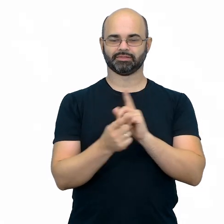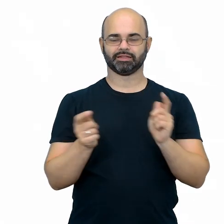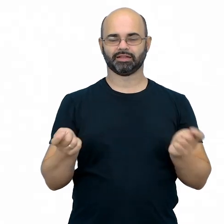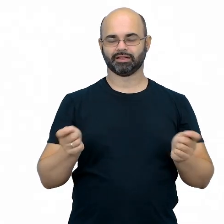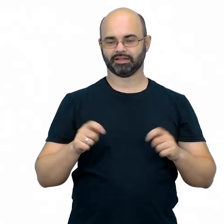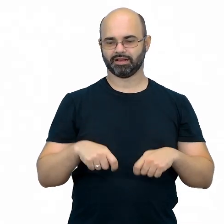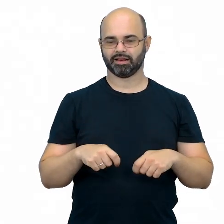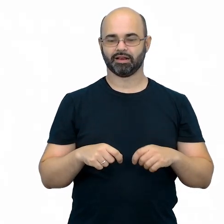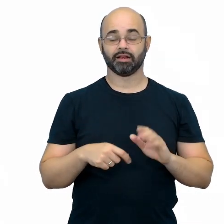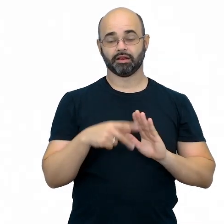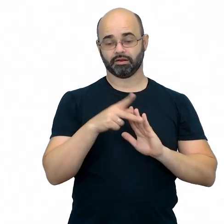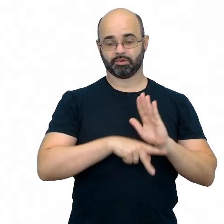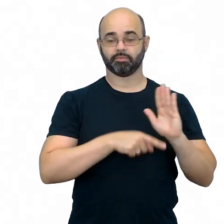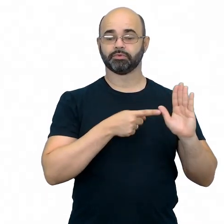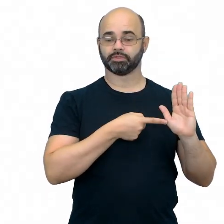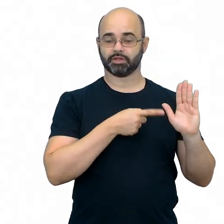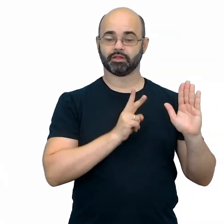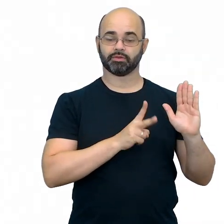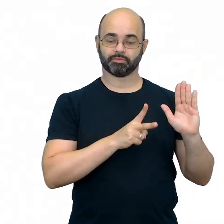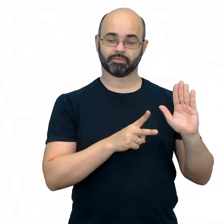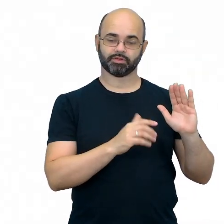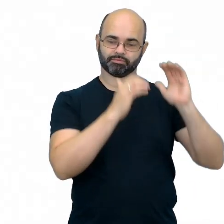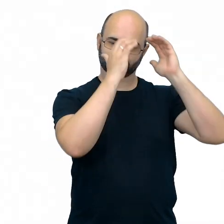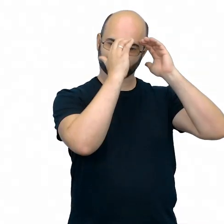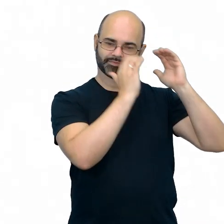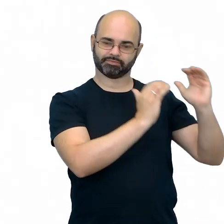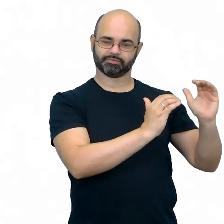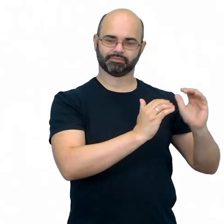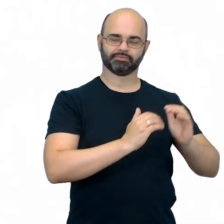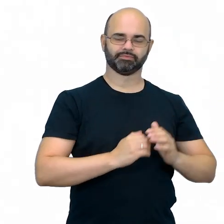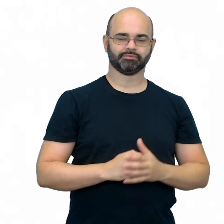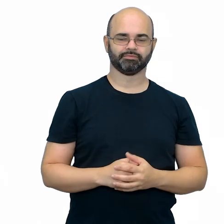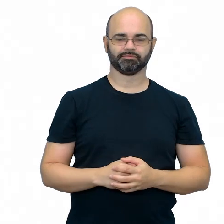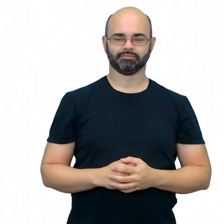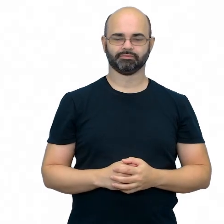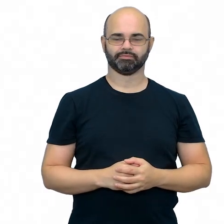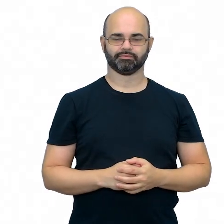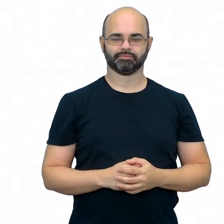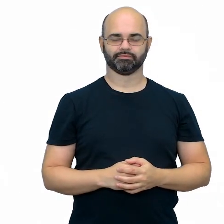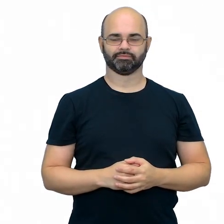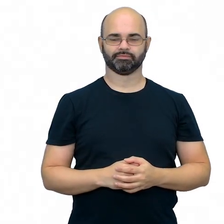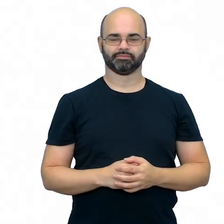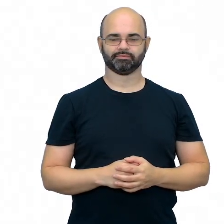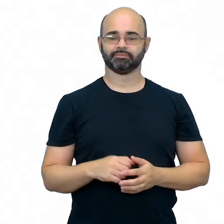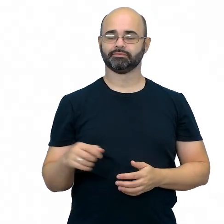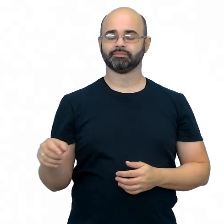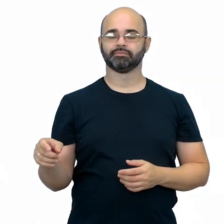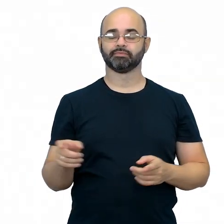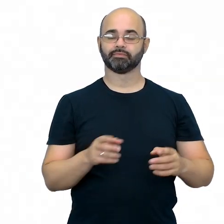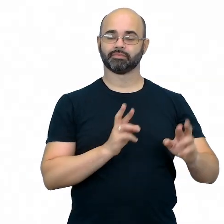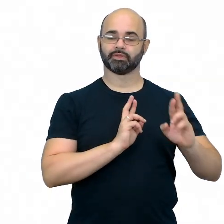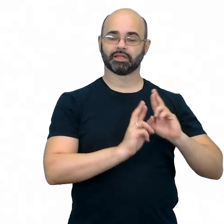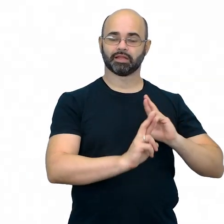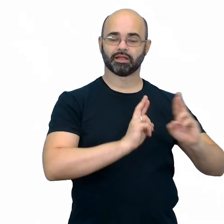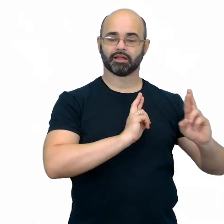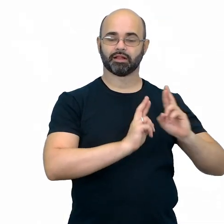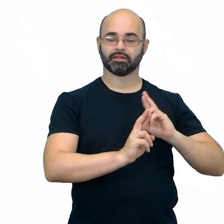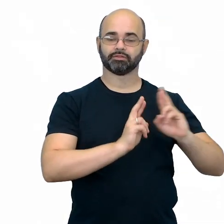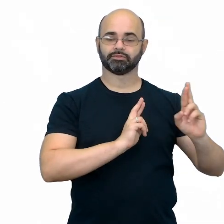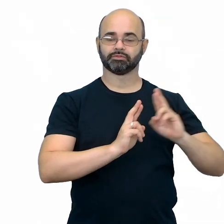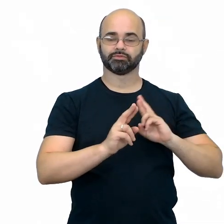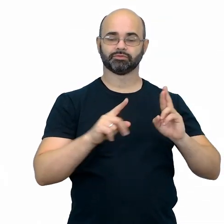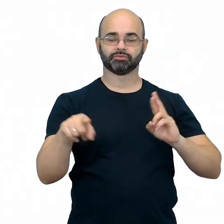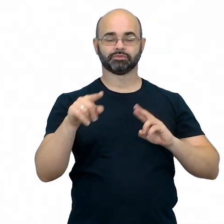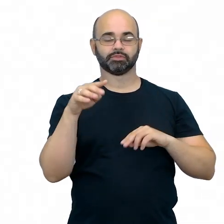baseada em projetos, né? É interessante a gente observar essas relações que estão se estabelecendo e nós estamos utilizando o